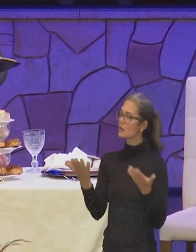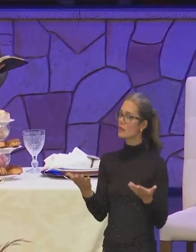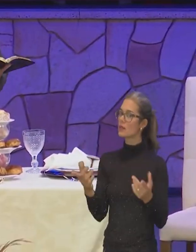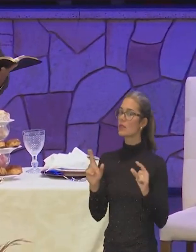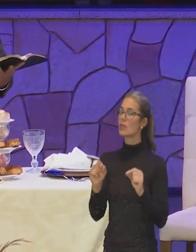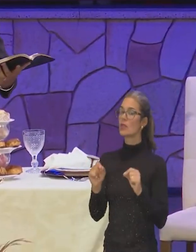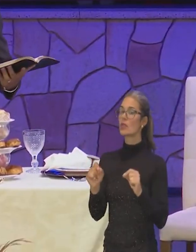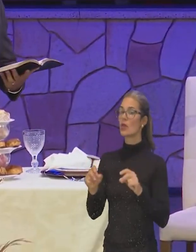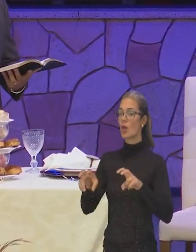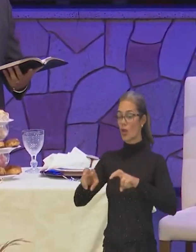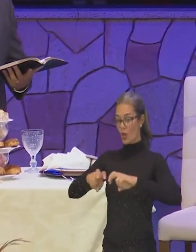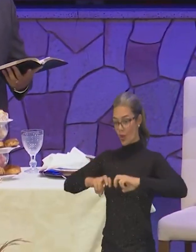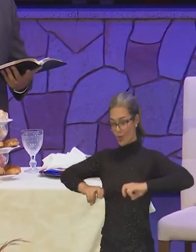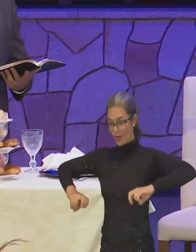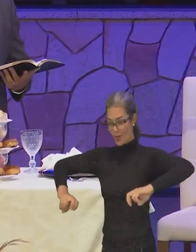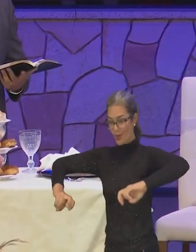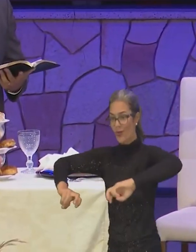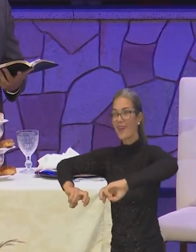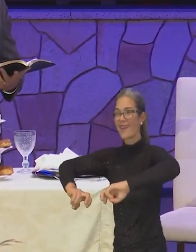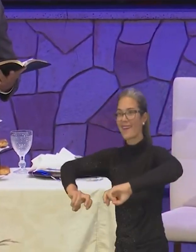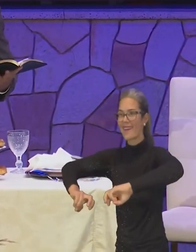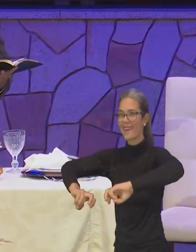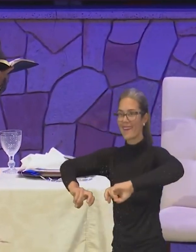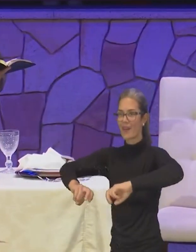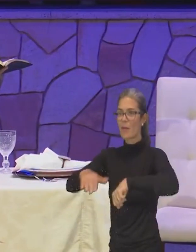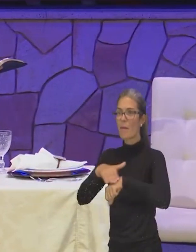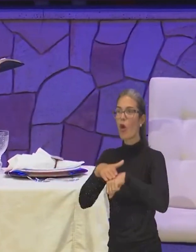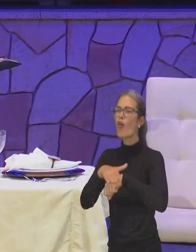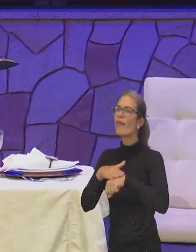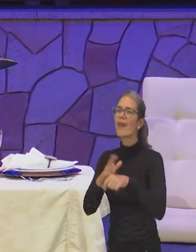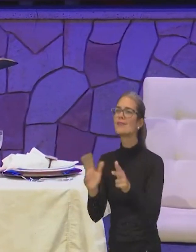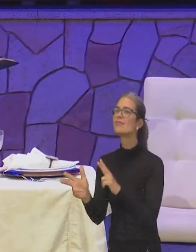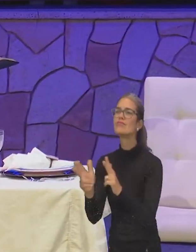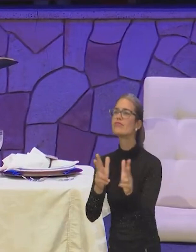são as rodas de conversa em casa.